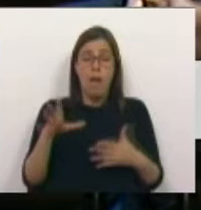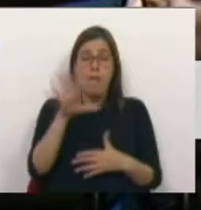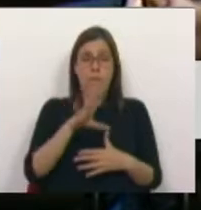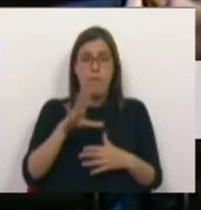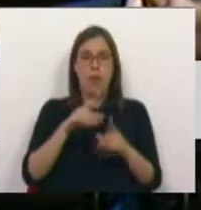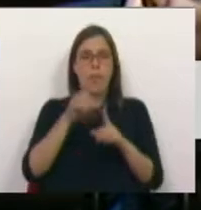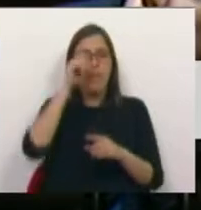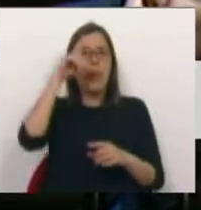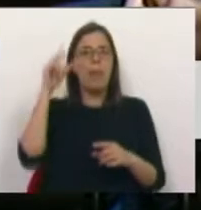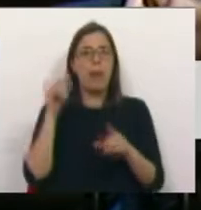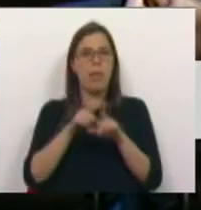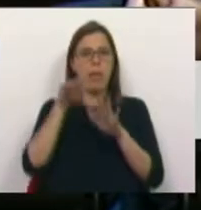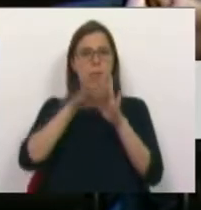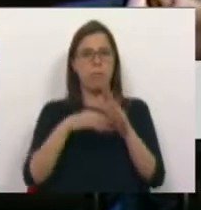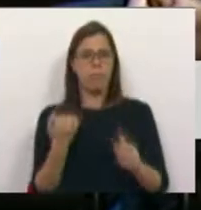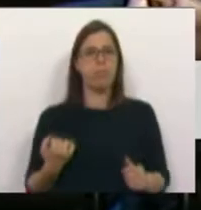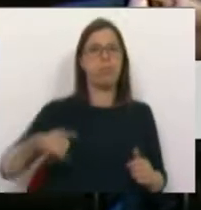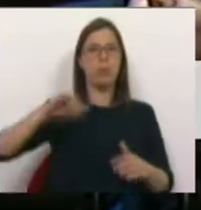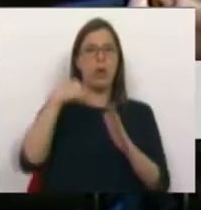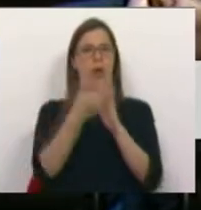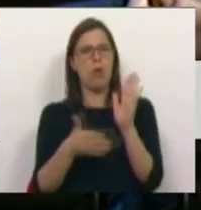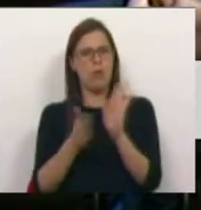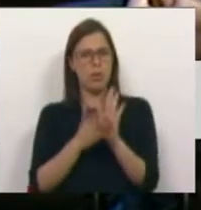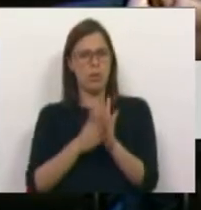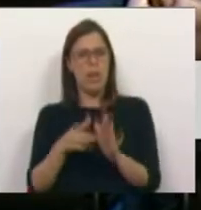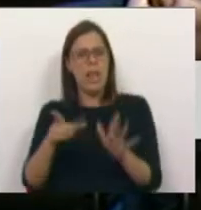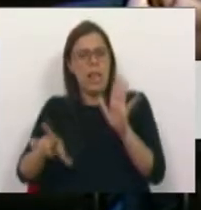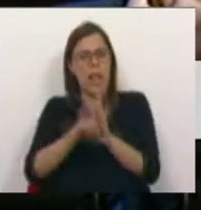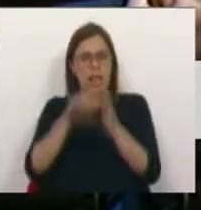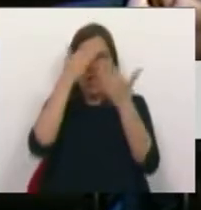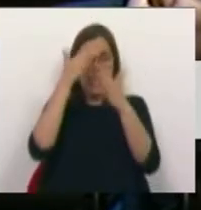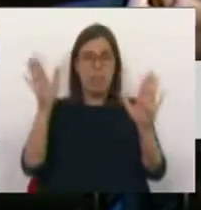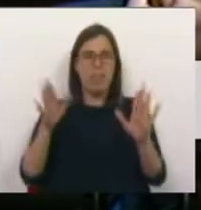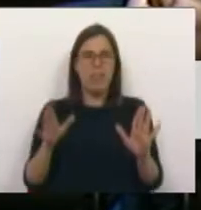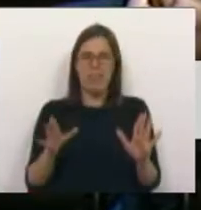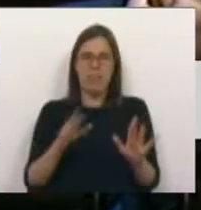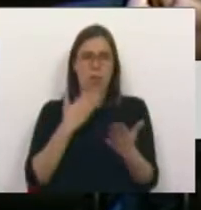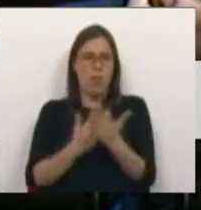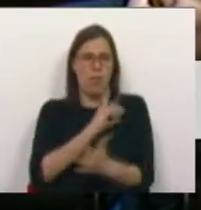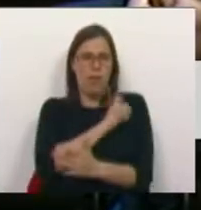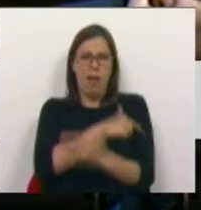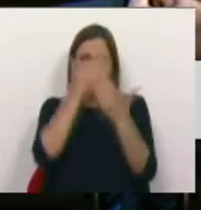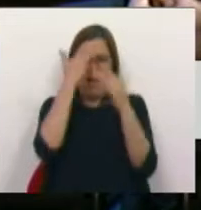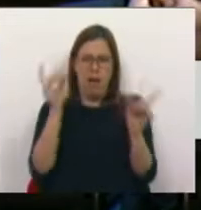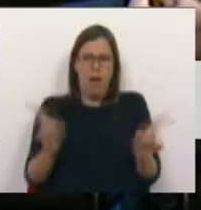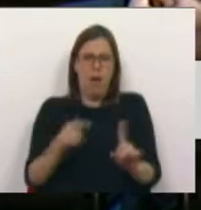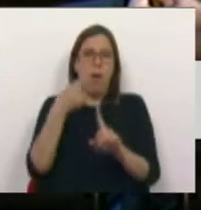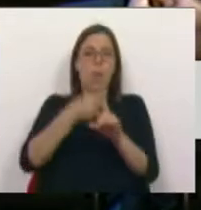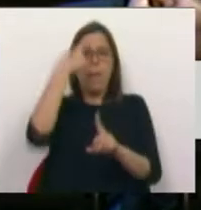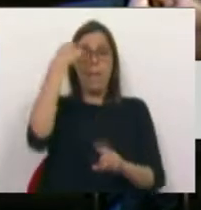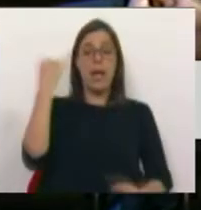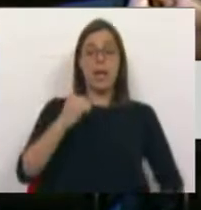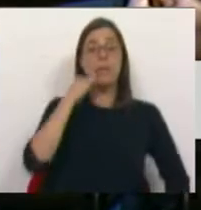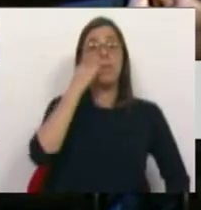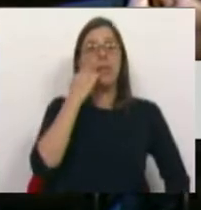de Big Brother em clara violação da Constituição e da legalidade democrática não dá força à democracia no combate a